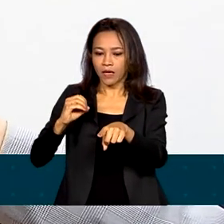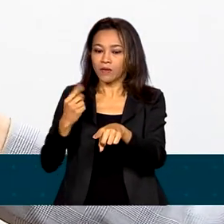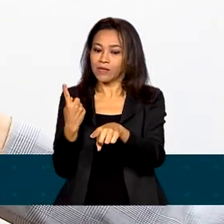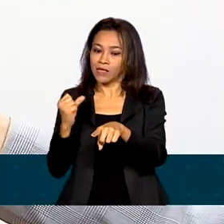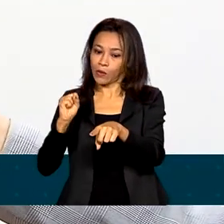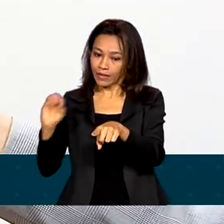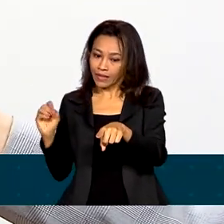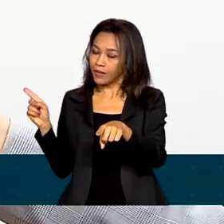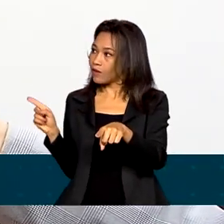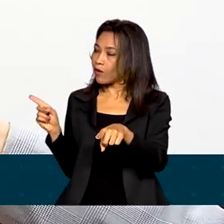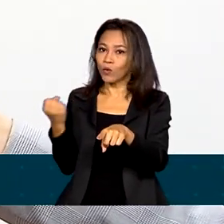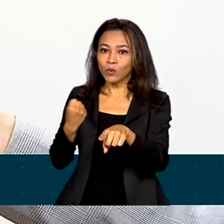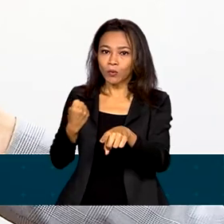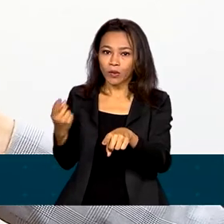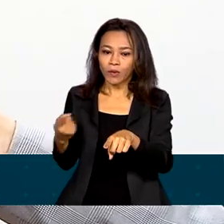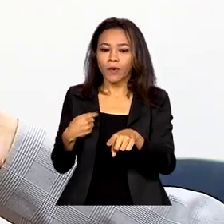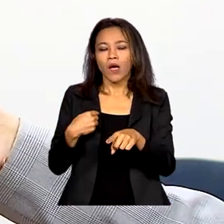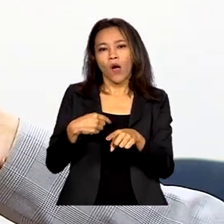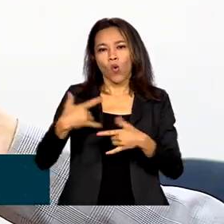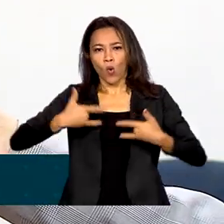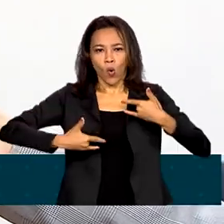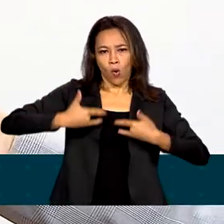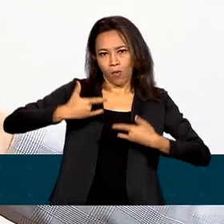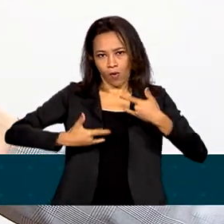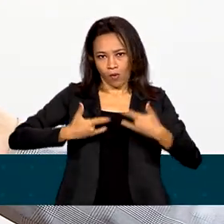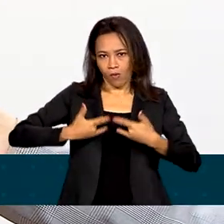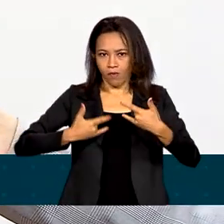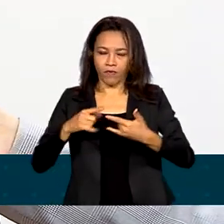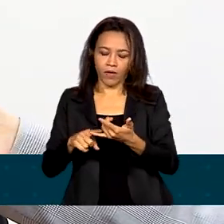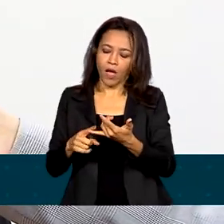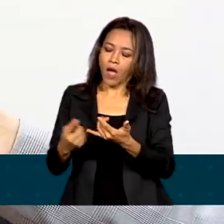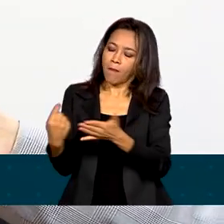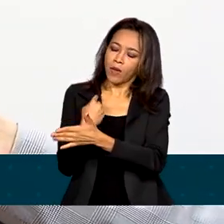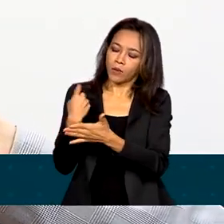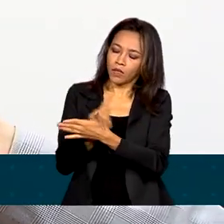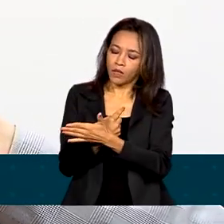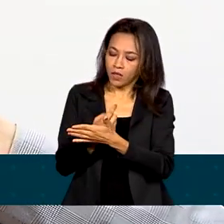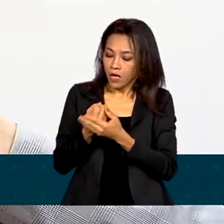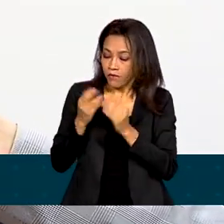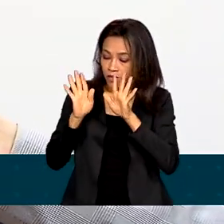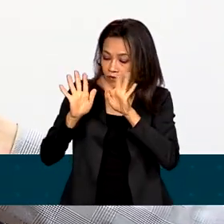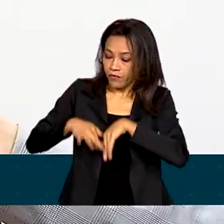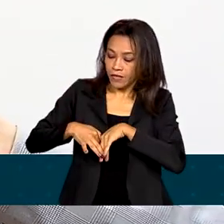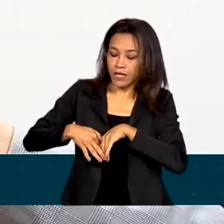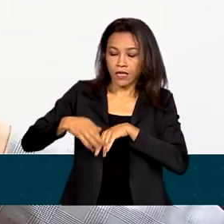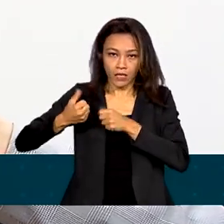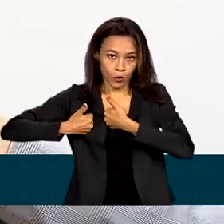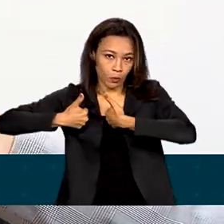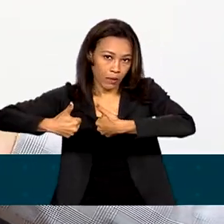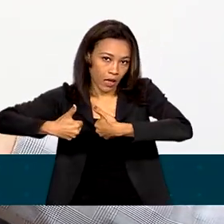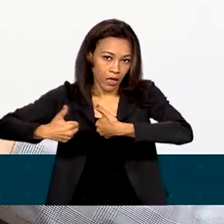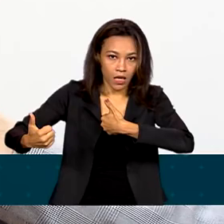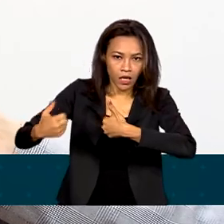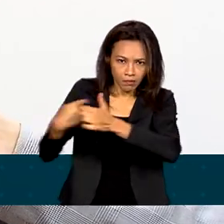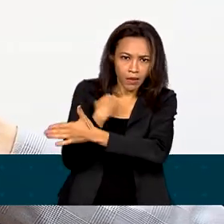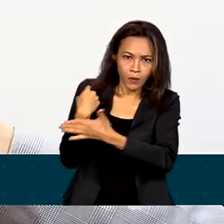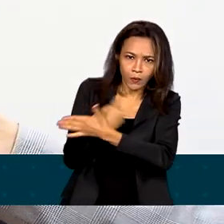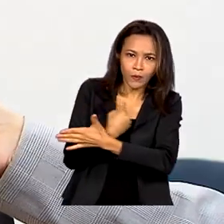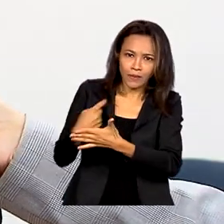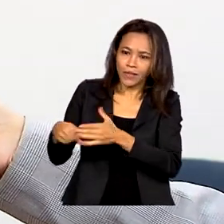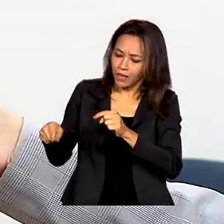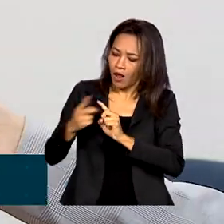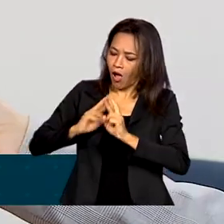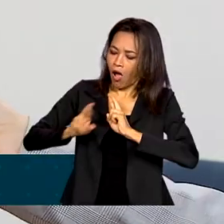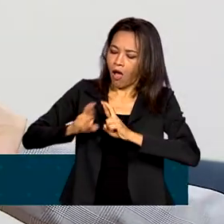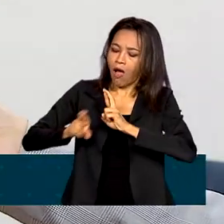61996-100-180. Ele fica ainda perguntando por você, a mensageirinha que é o chatbot pergunta se você já quer encerrar, se está tudo bem. Ele faz esse atendimento,